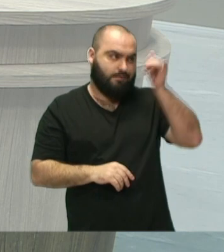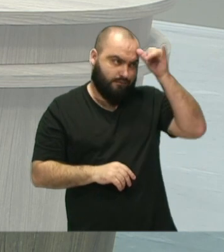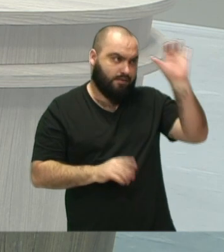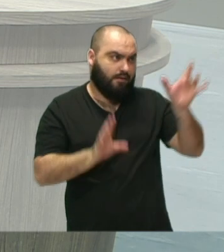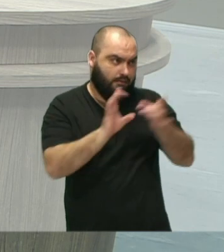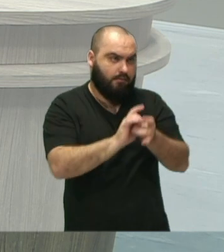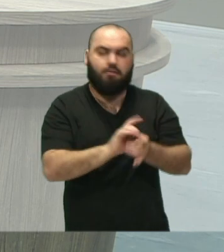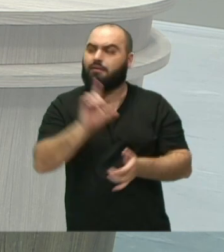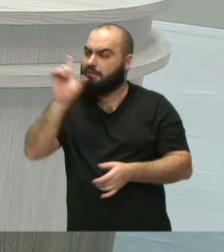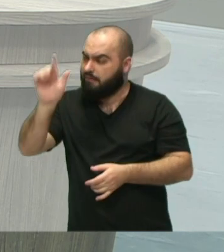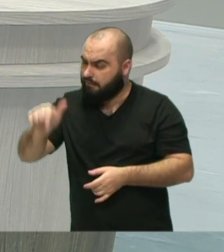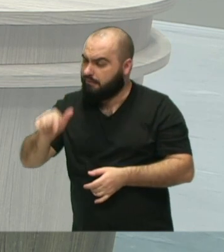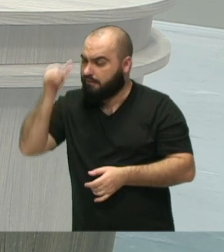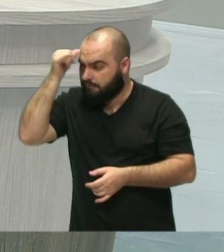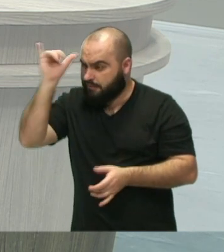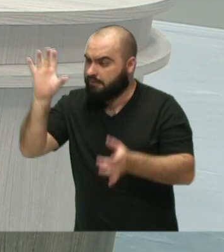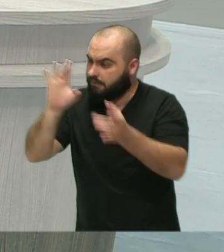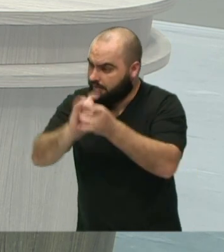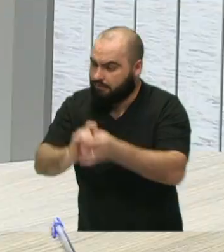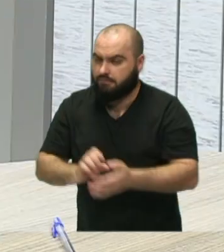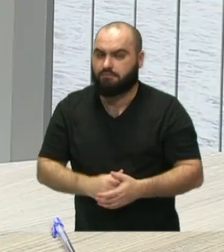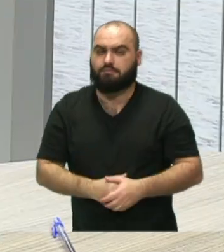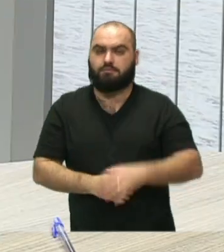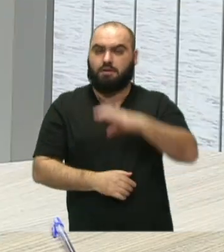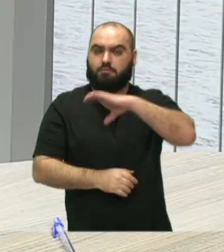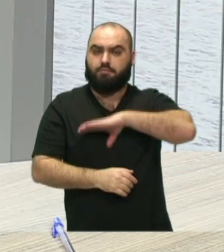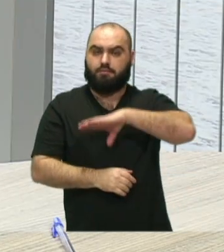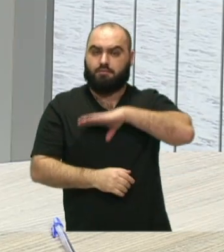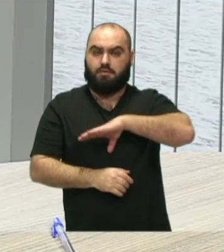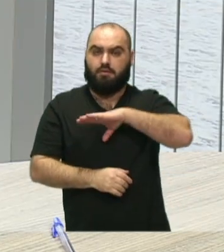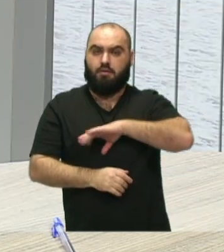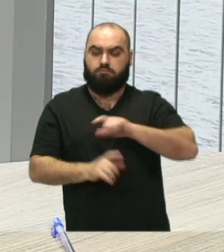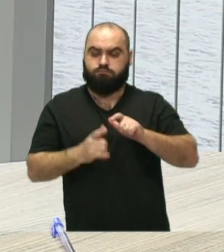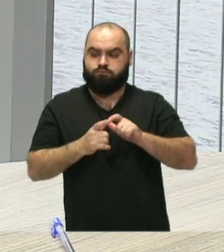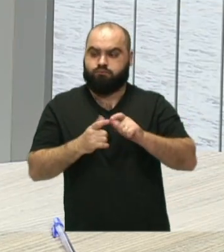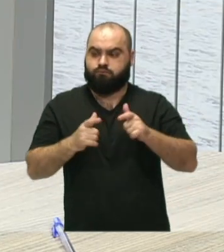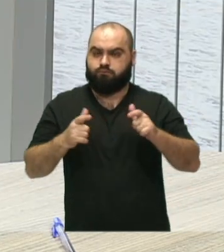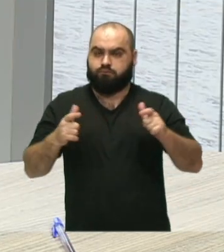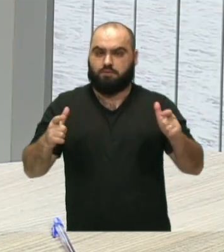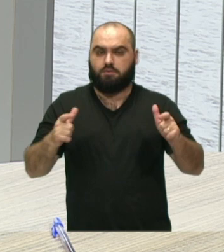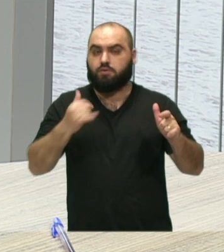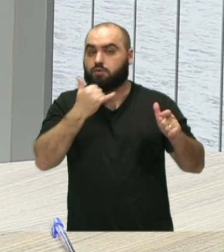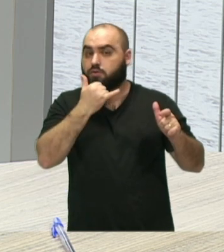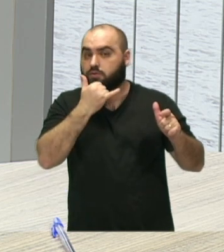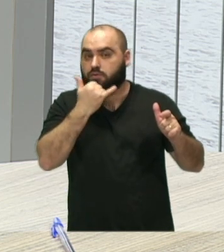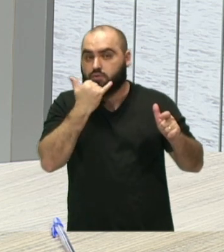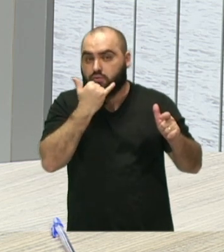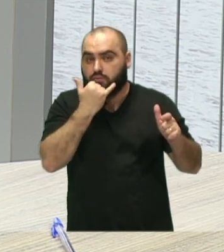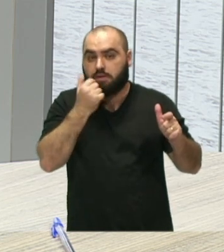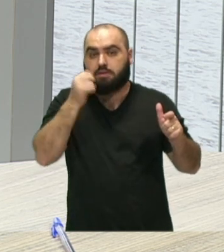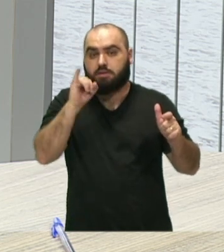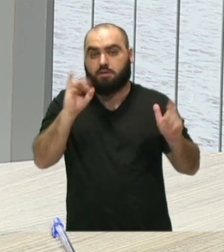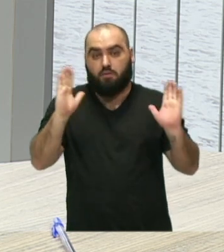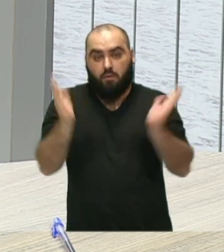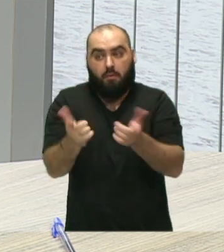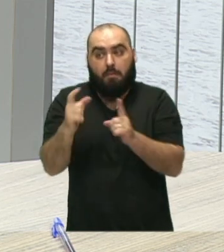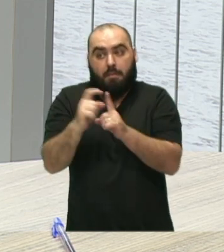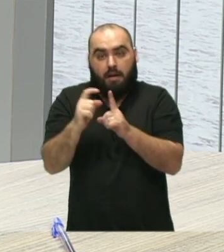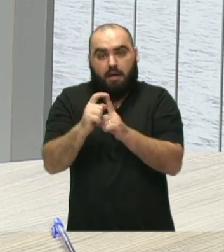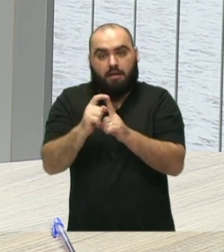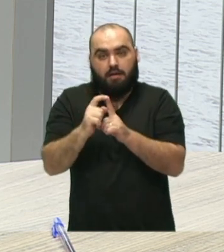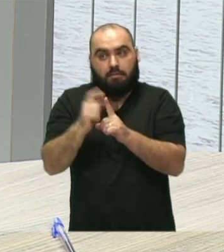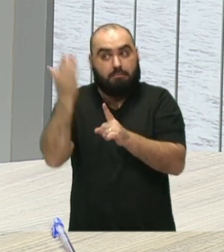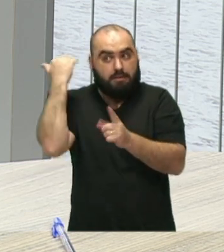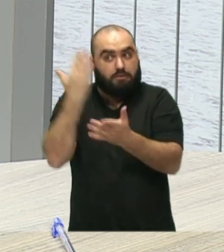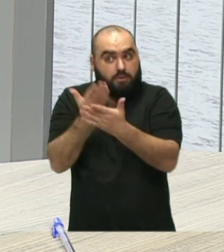evitar a união. Portugal era o exponente da expansão marítima comercial. Eu peço perdão se hoje o termo não é esse, eu estudei